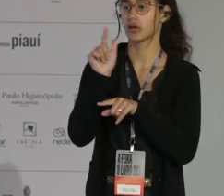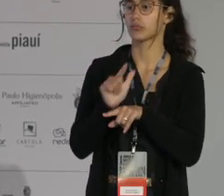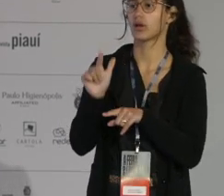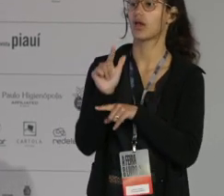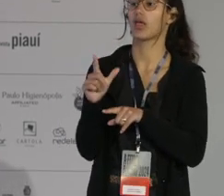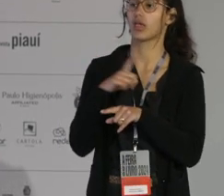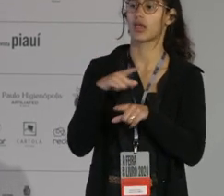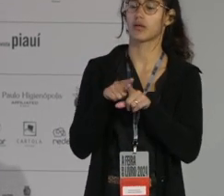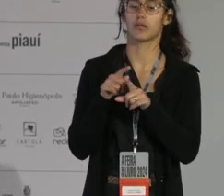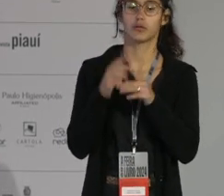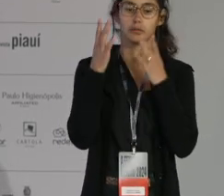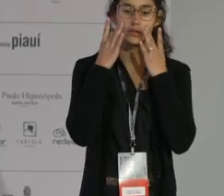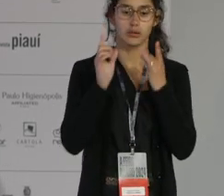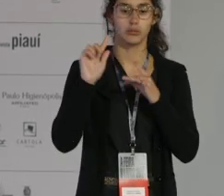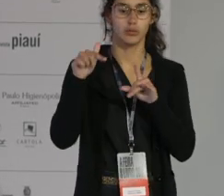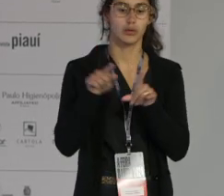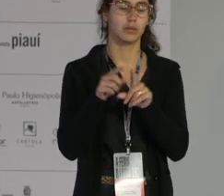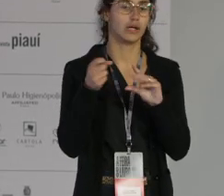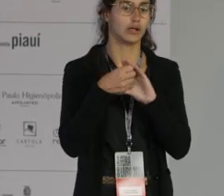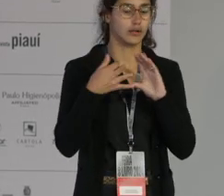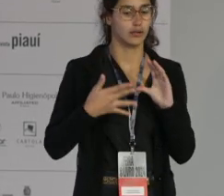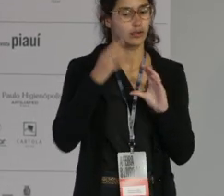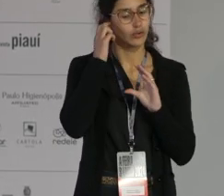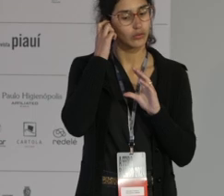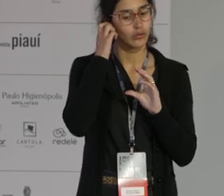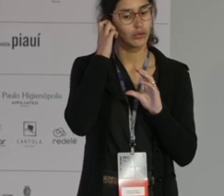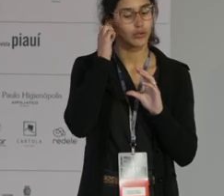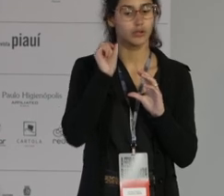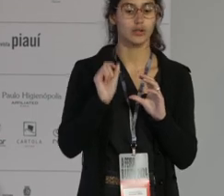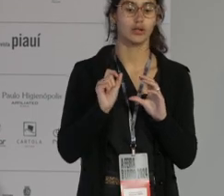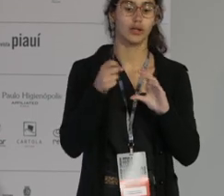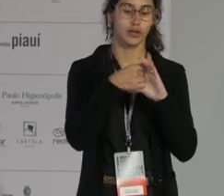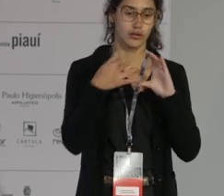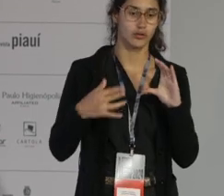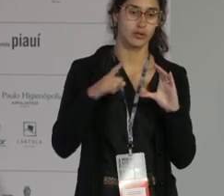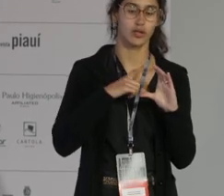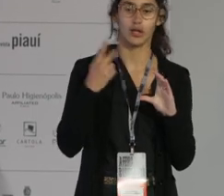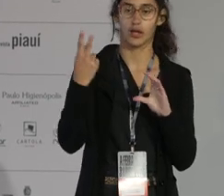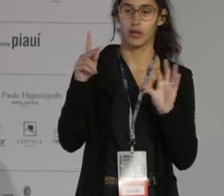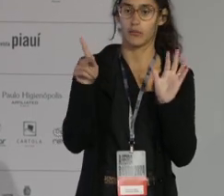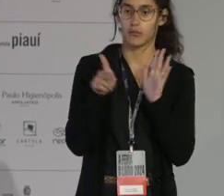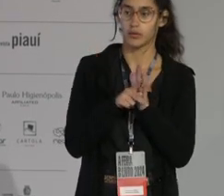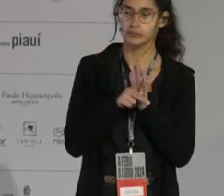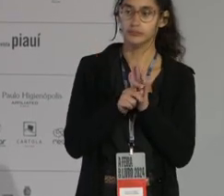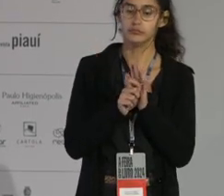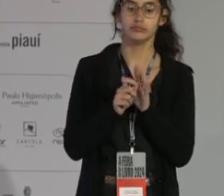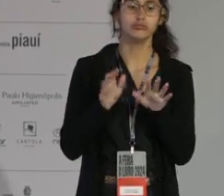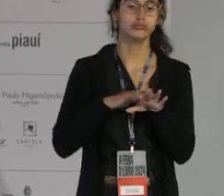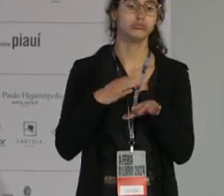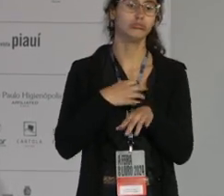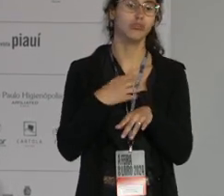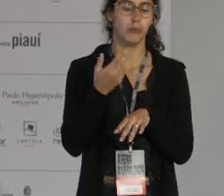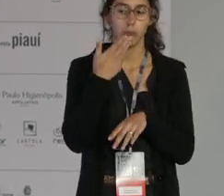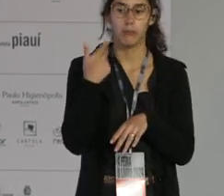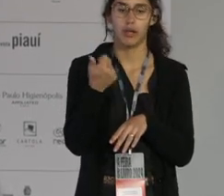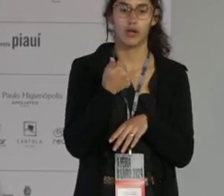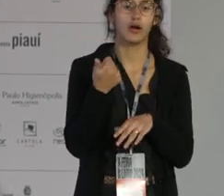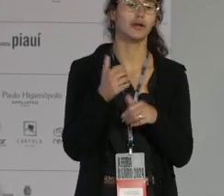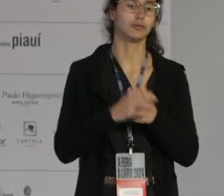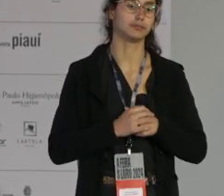leitura assim, chamando a atenção para outros aspectos, e aí esse aspecto edênico fica um pouco mais sombreado.